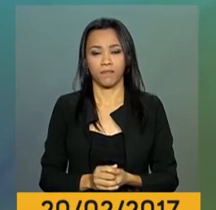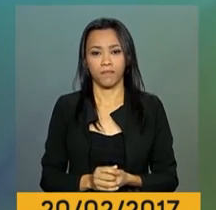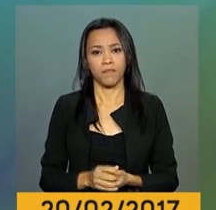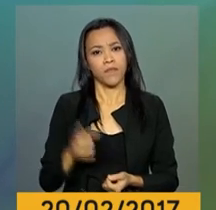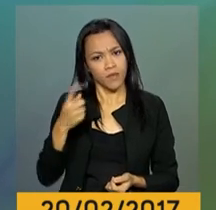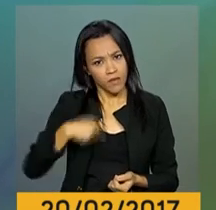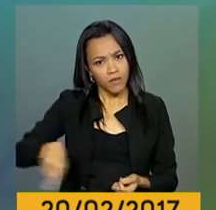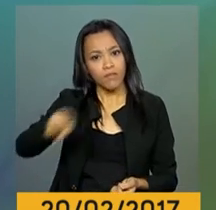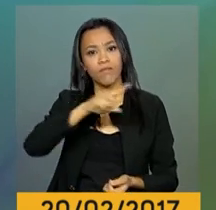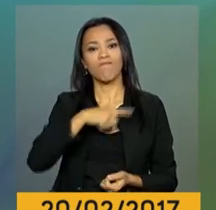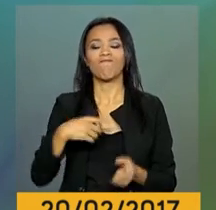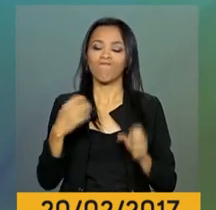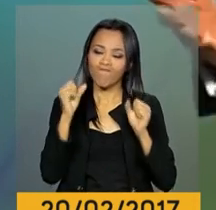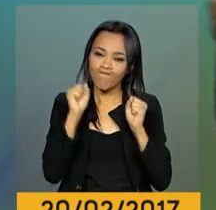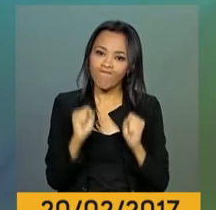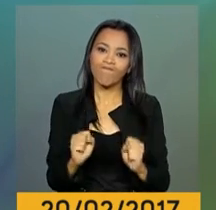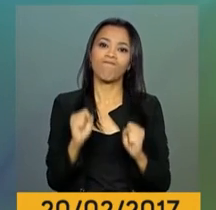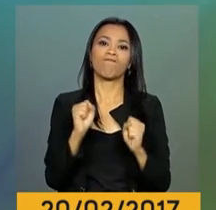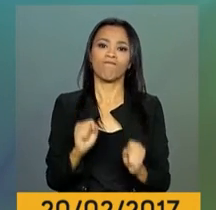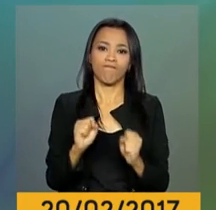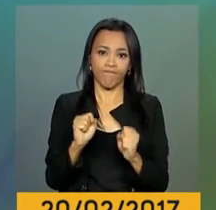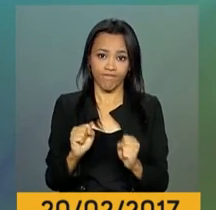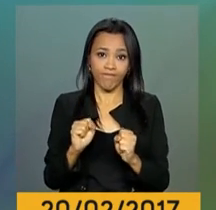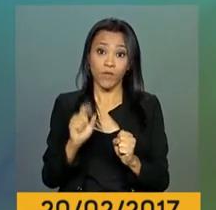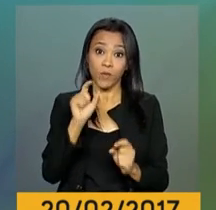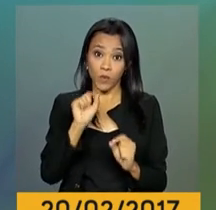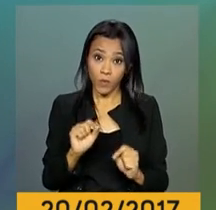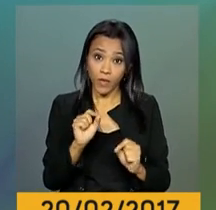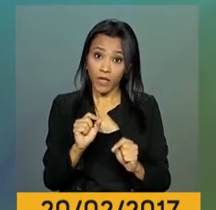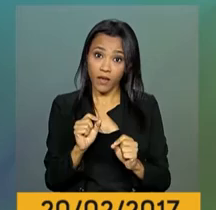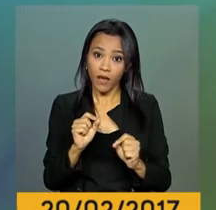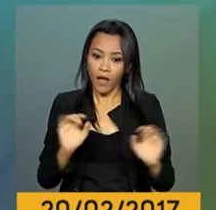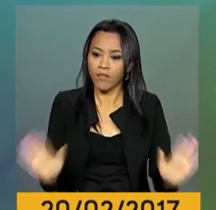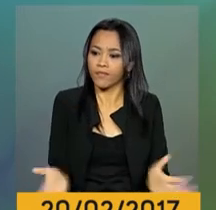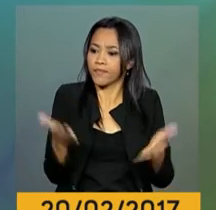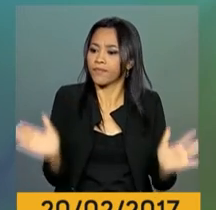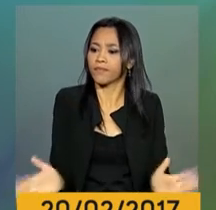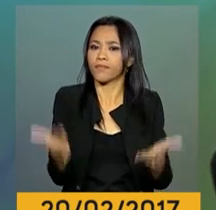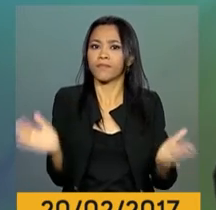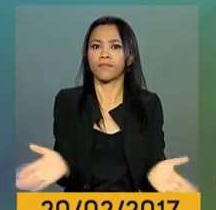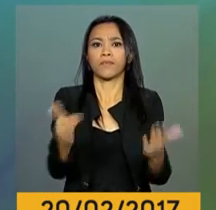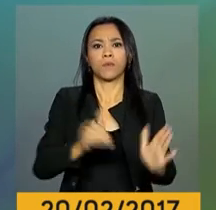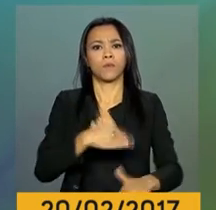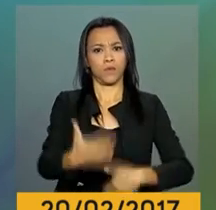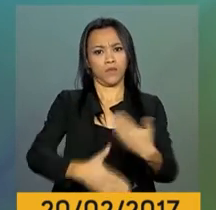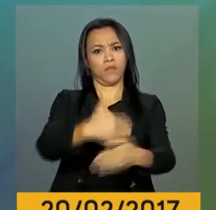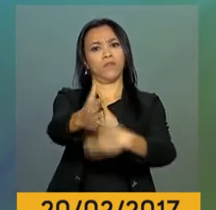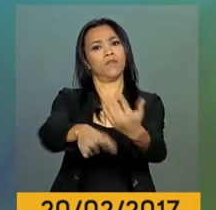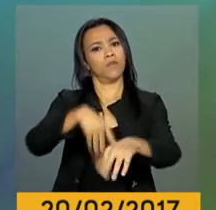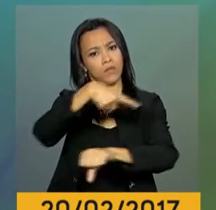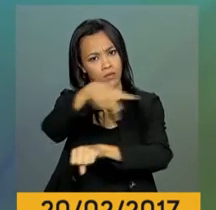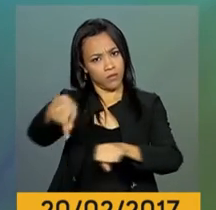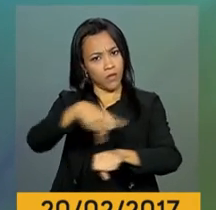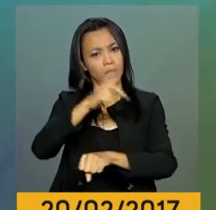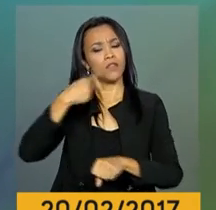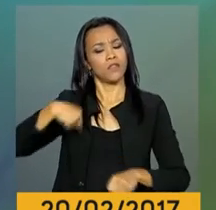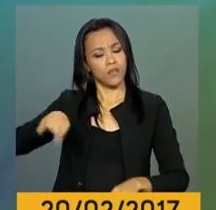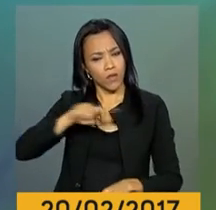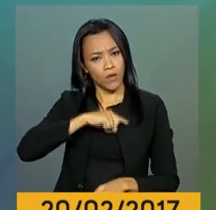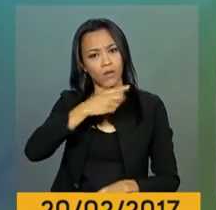exatamente para que nós possamos implementar o desenvolvimento do nosso país. Isso nós temos feito com